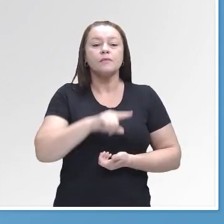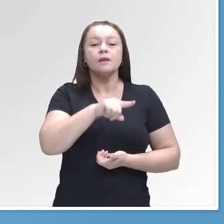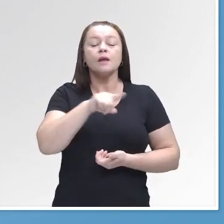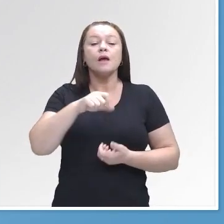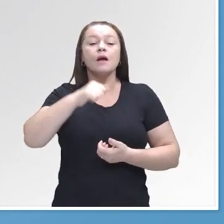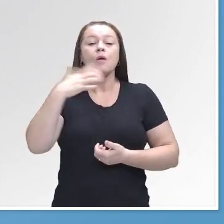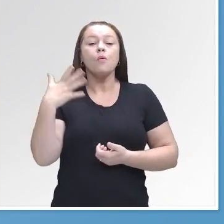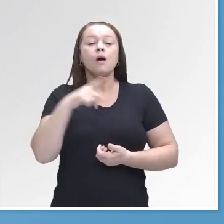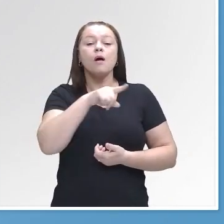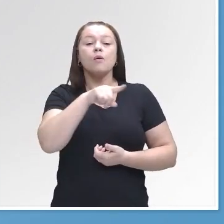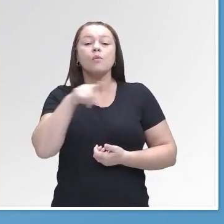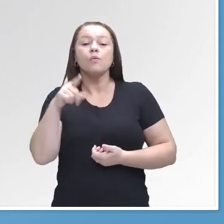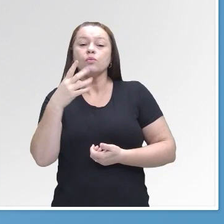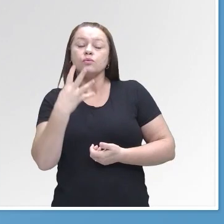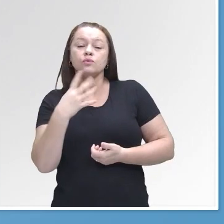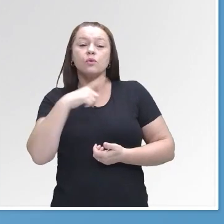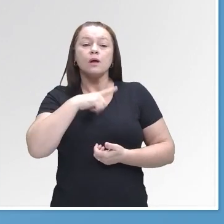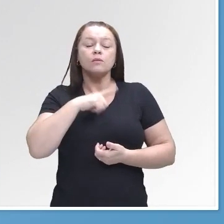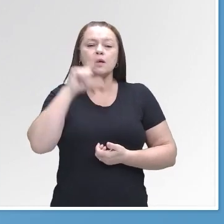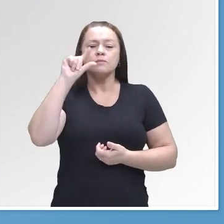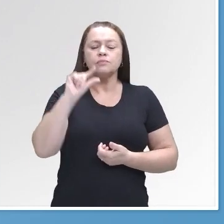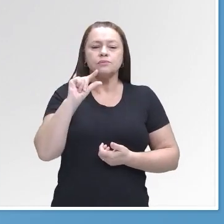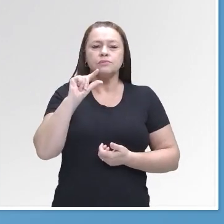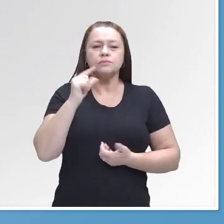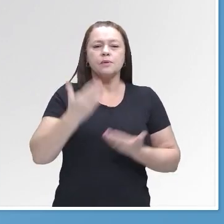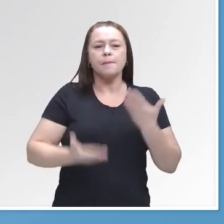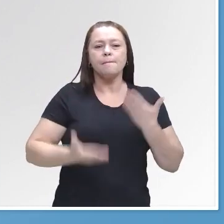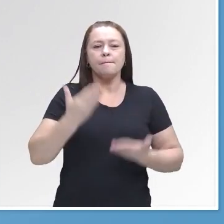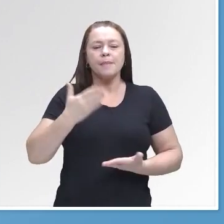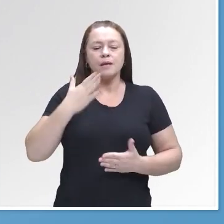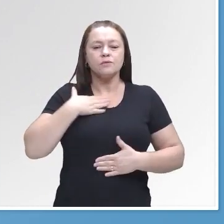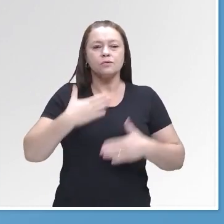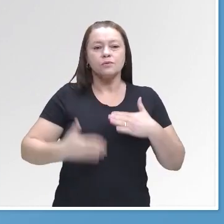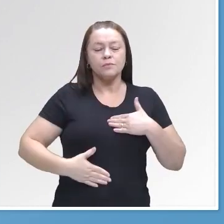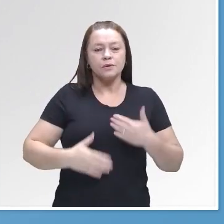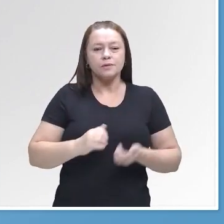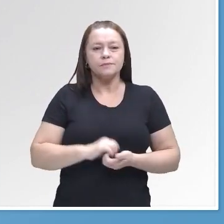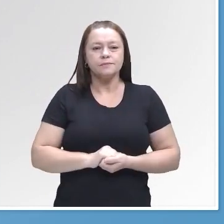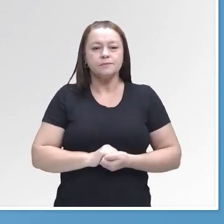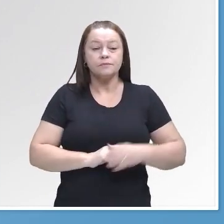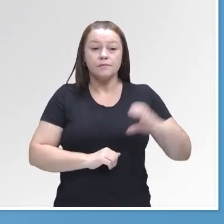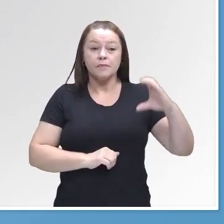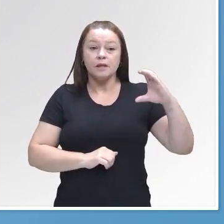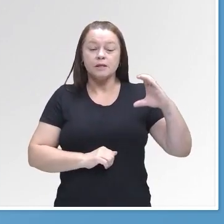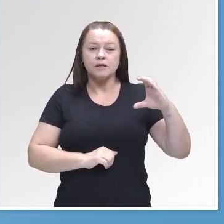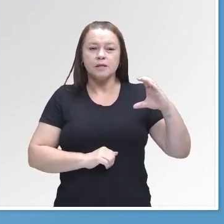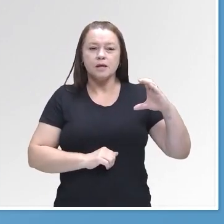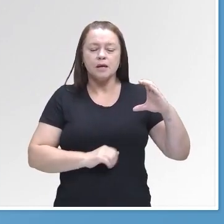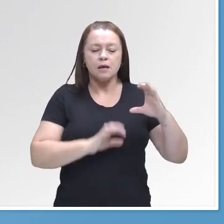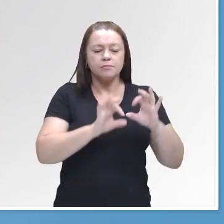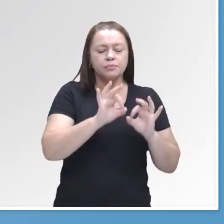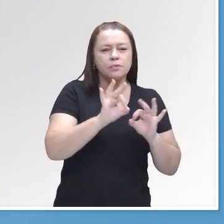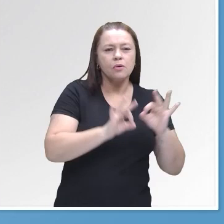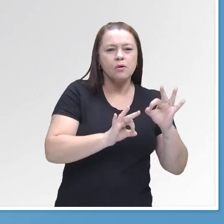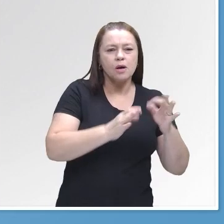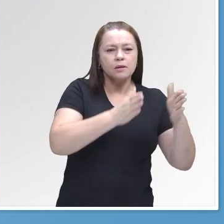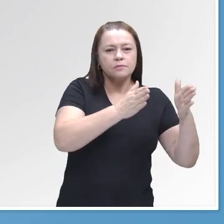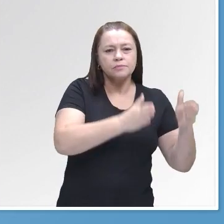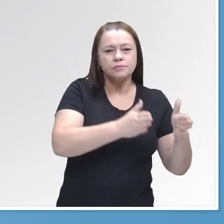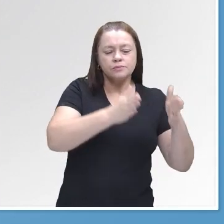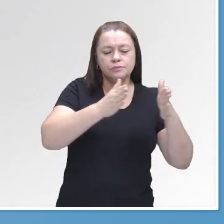tem menor massa corporal? Letra C. Ordene